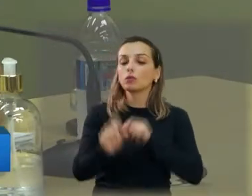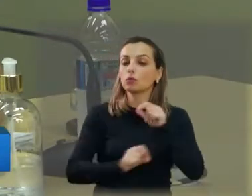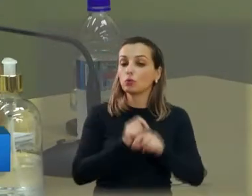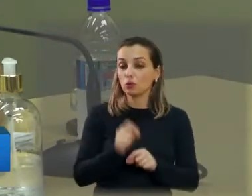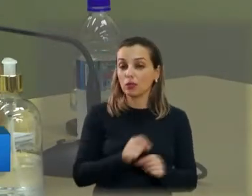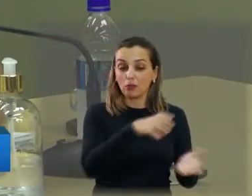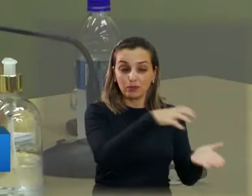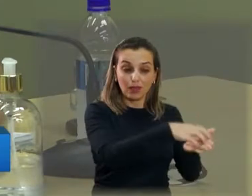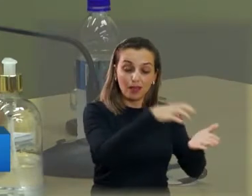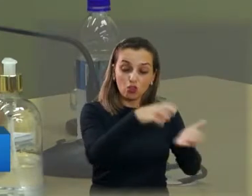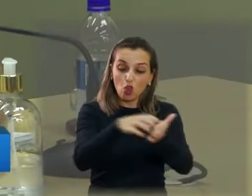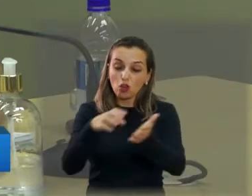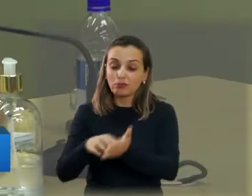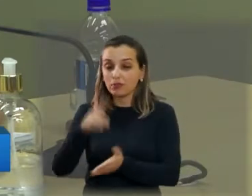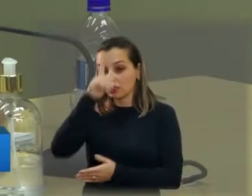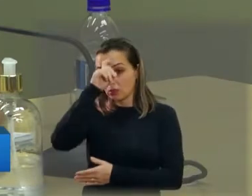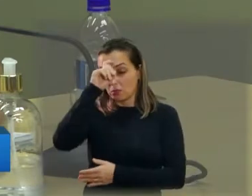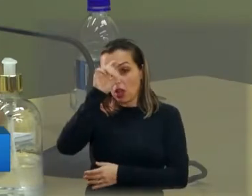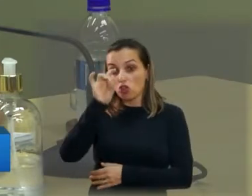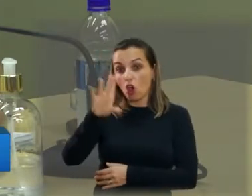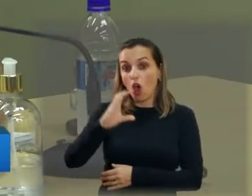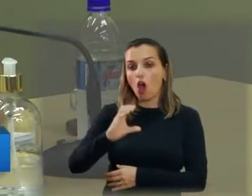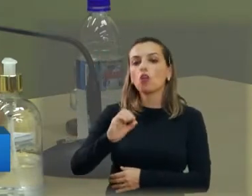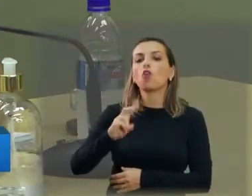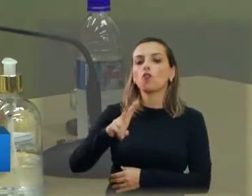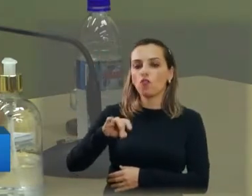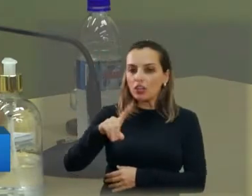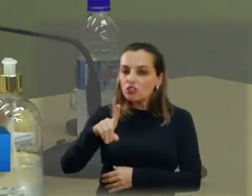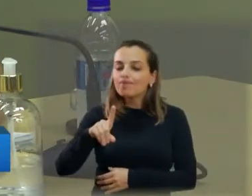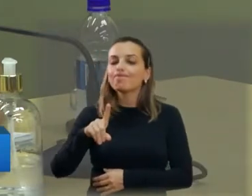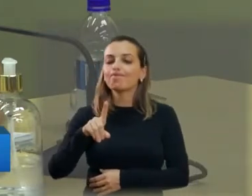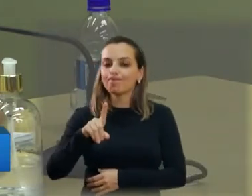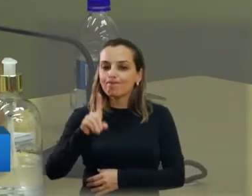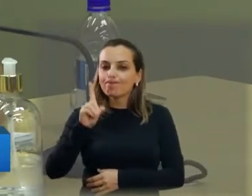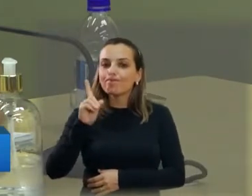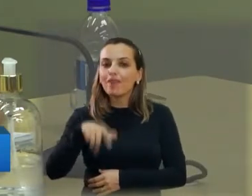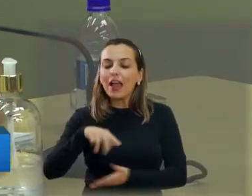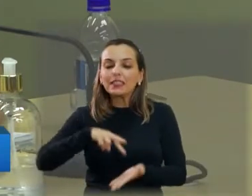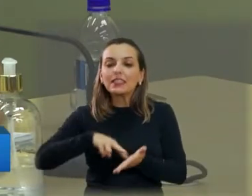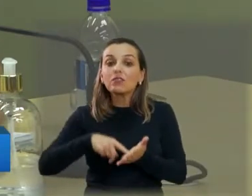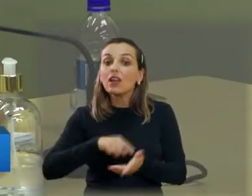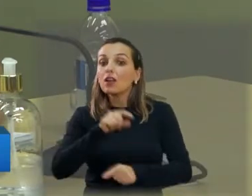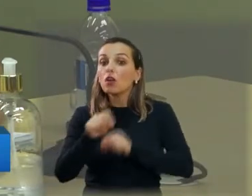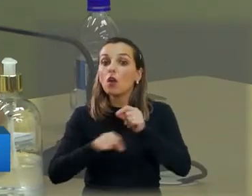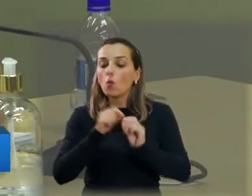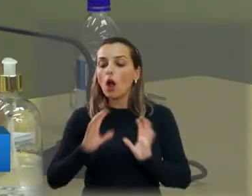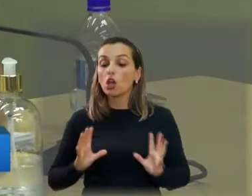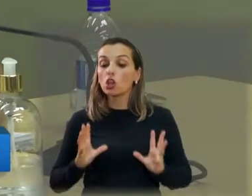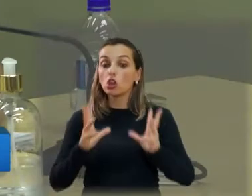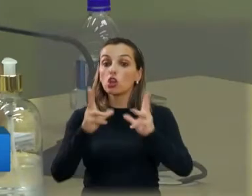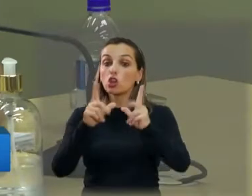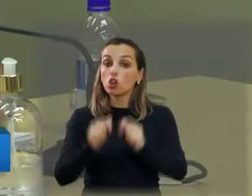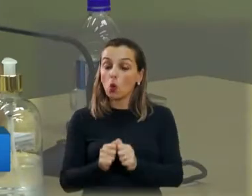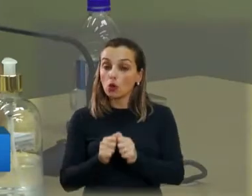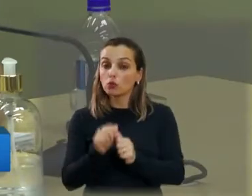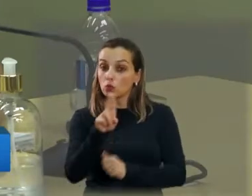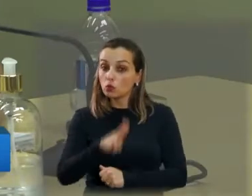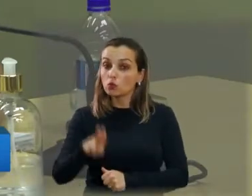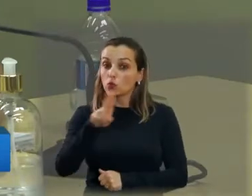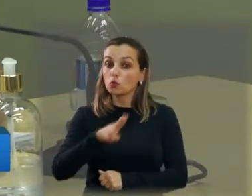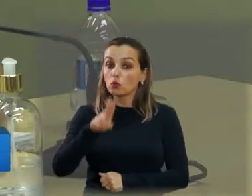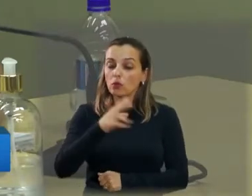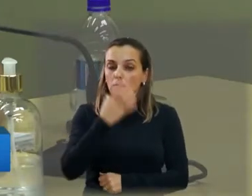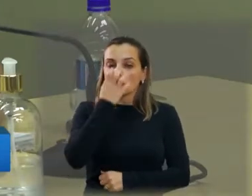unidades hospitalares estão virando só Covid. Paciente Covid significa que todos os pacientes fazem uso de